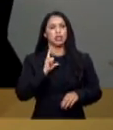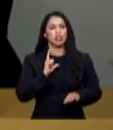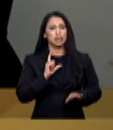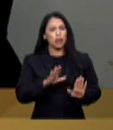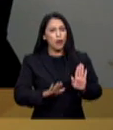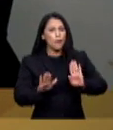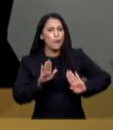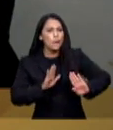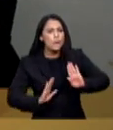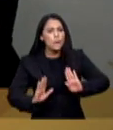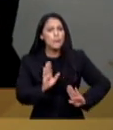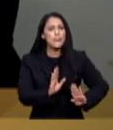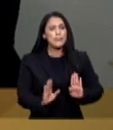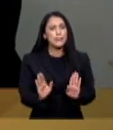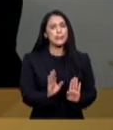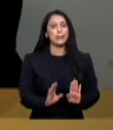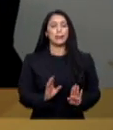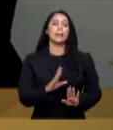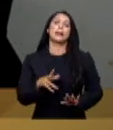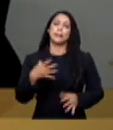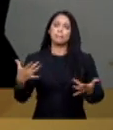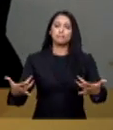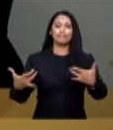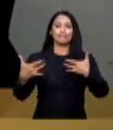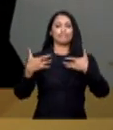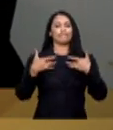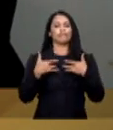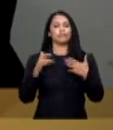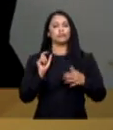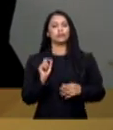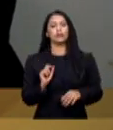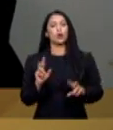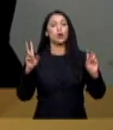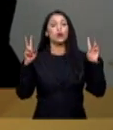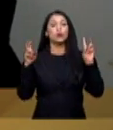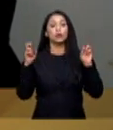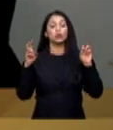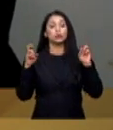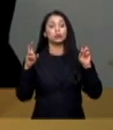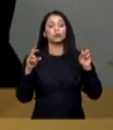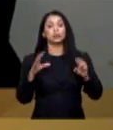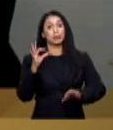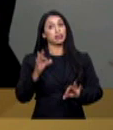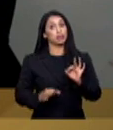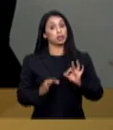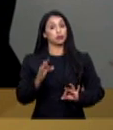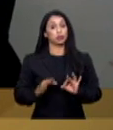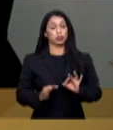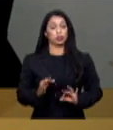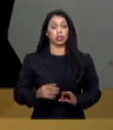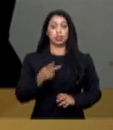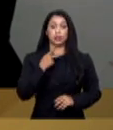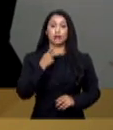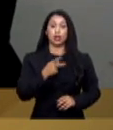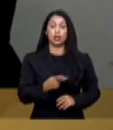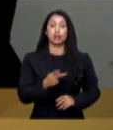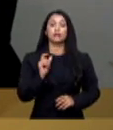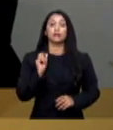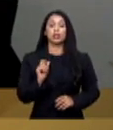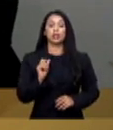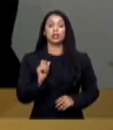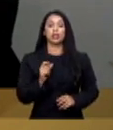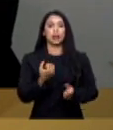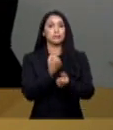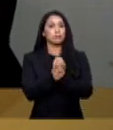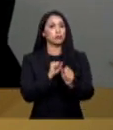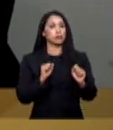cuidadoso e extremamente generoso com as questões relativas ao acesso à justiça, dizia que a